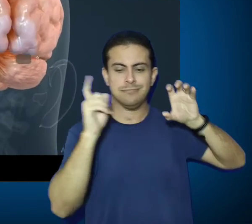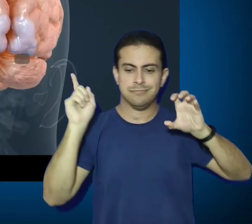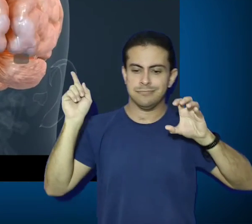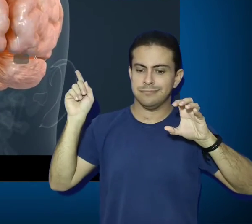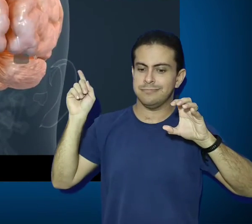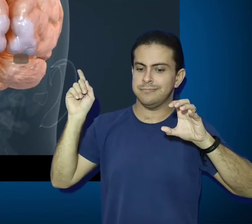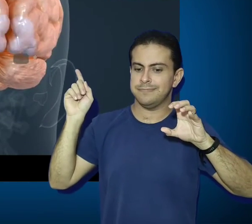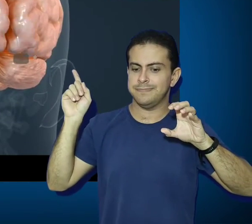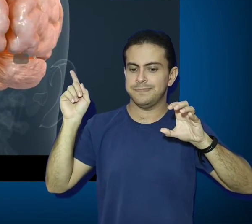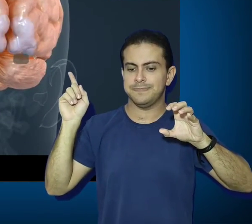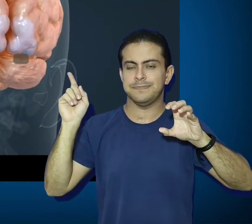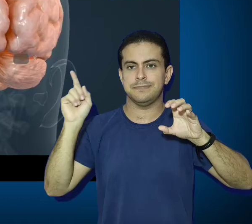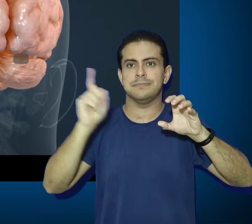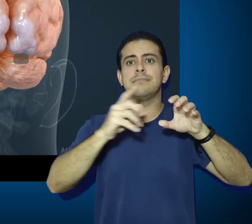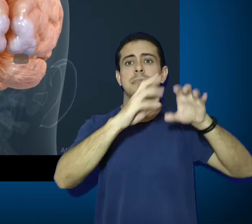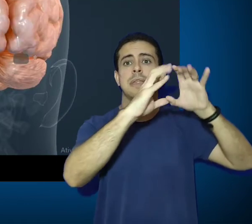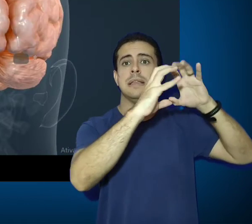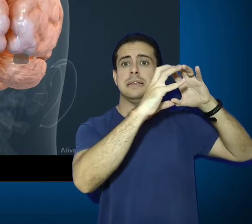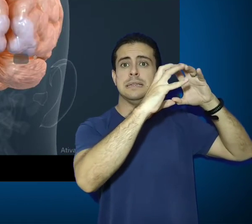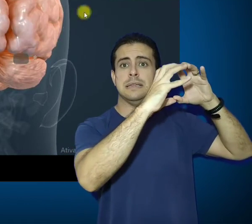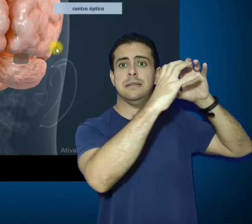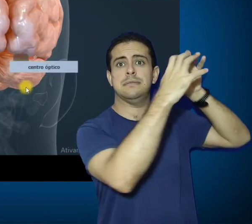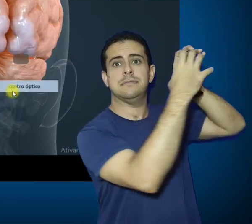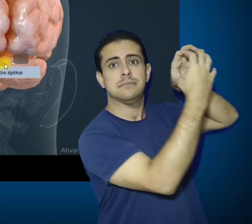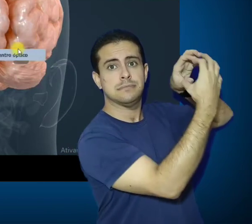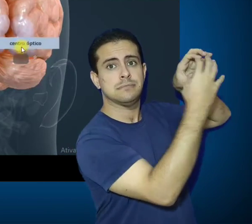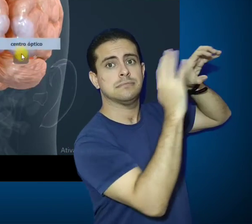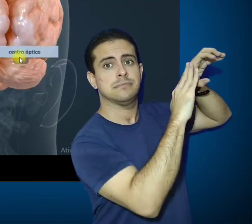Nós temos aqui atrás o centro óptico.